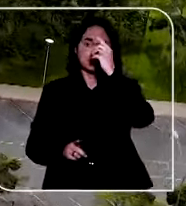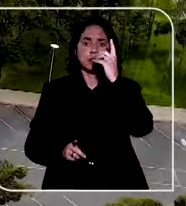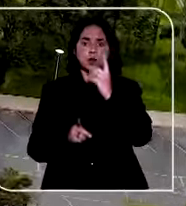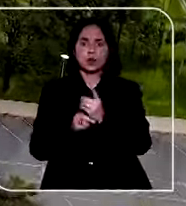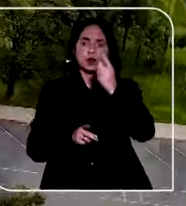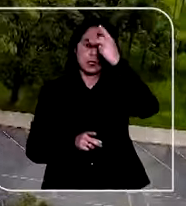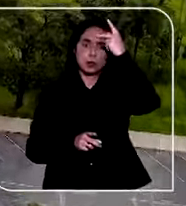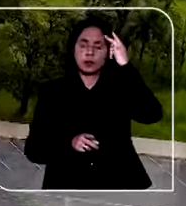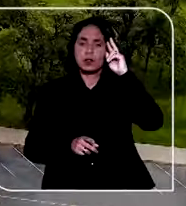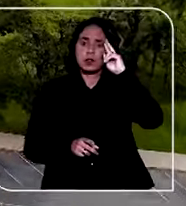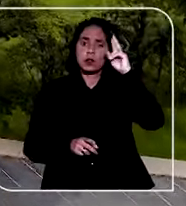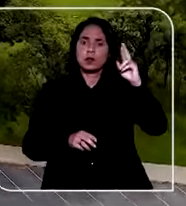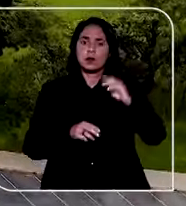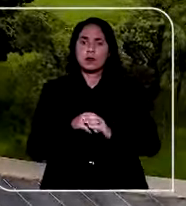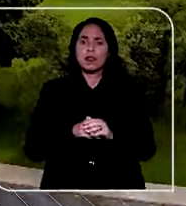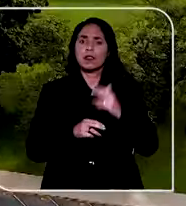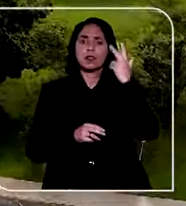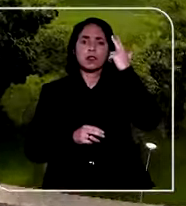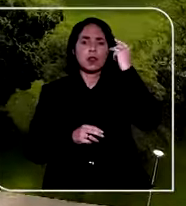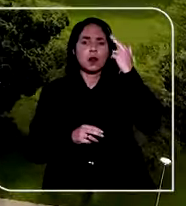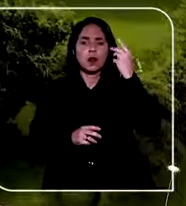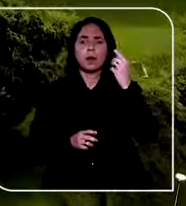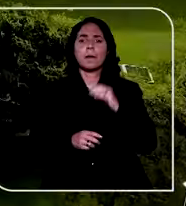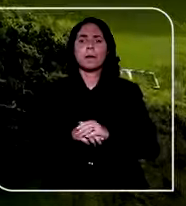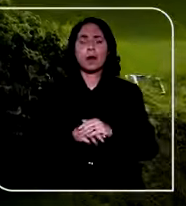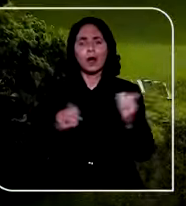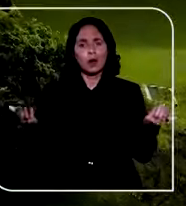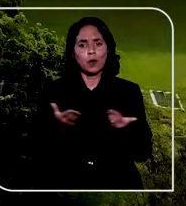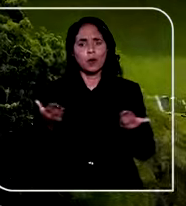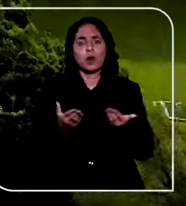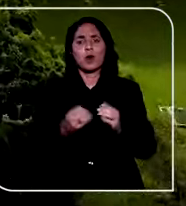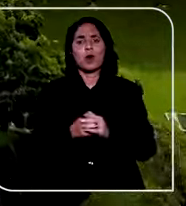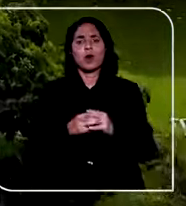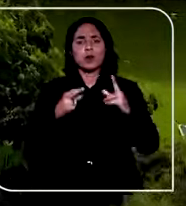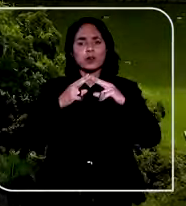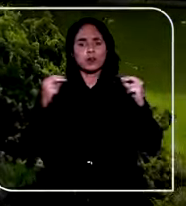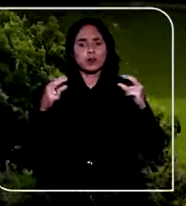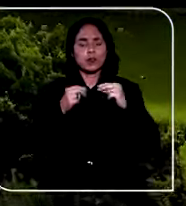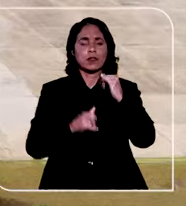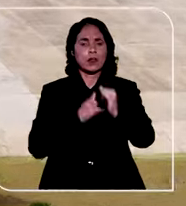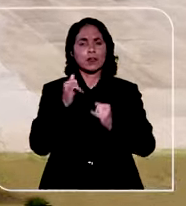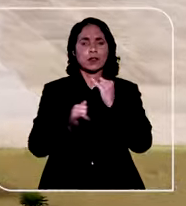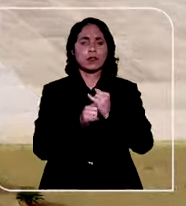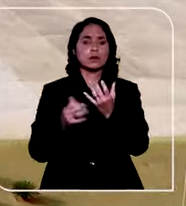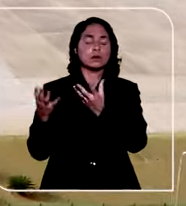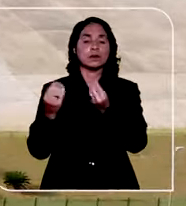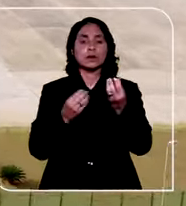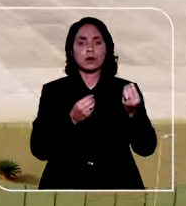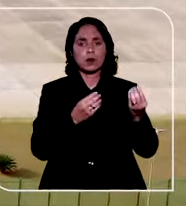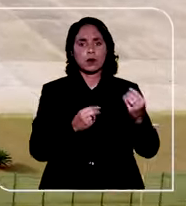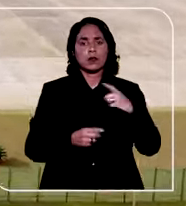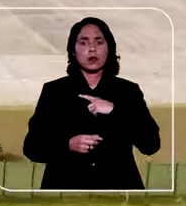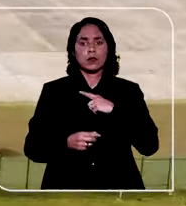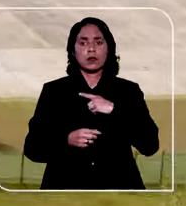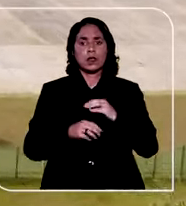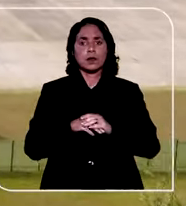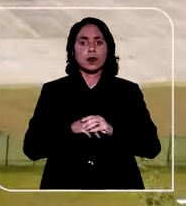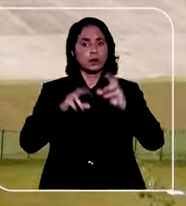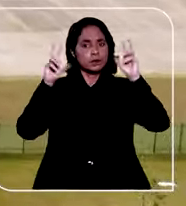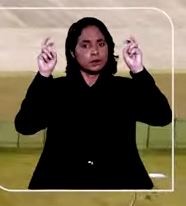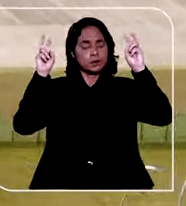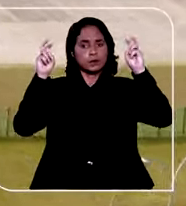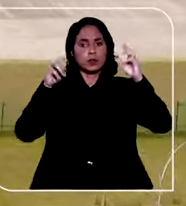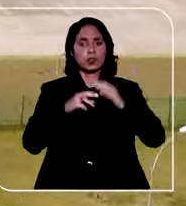cenário muito comum nessa modalidade de crime cometido no ambiente virtual mesmo com a afetação do tema não houve